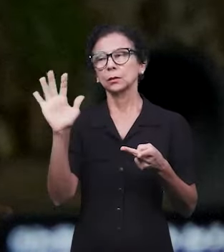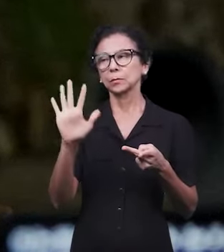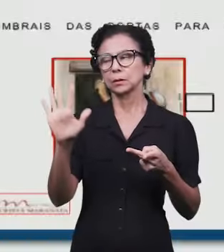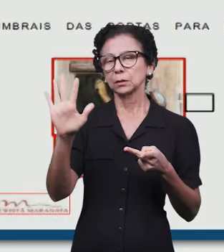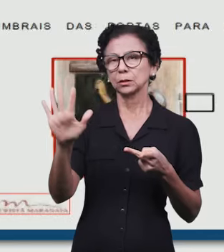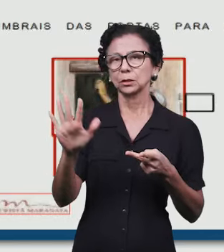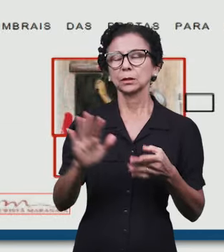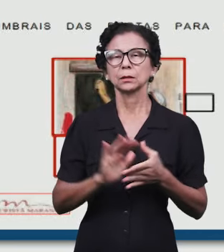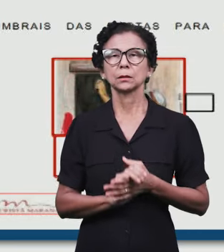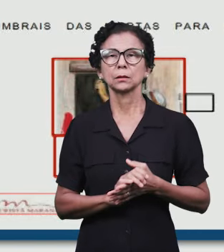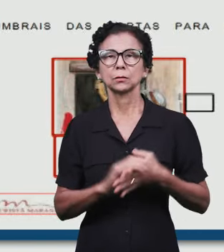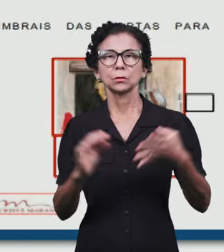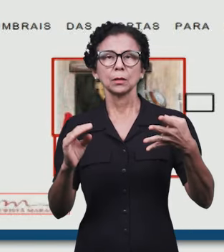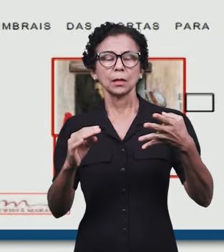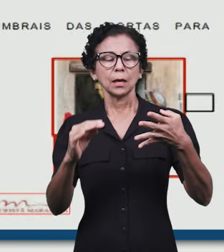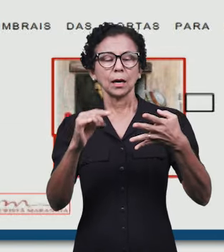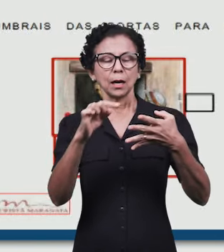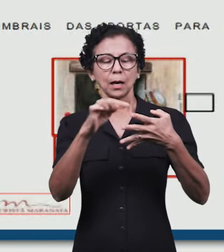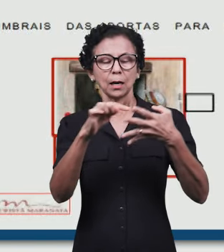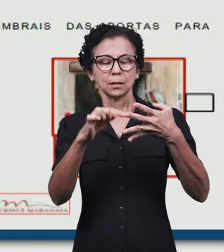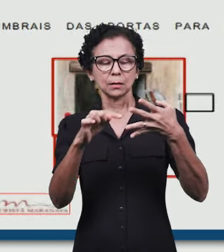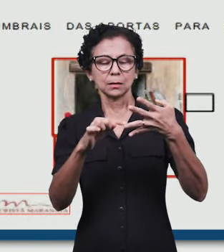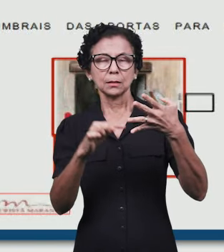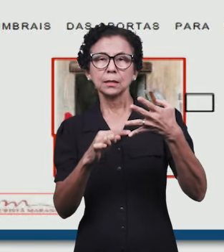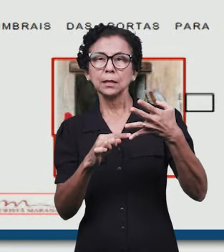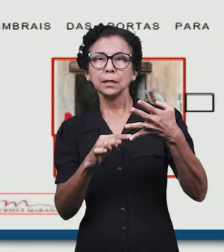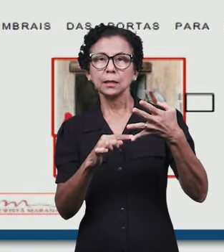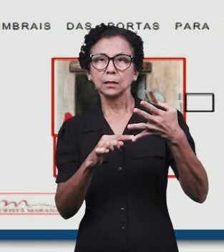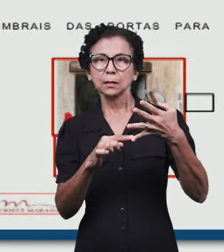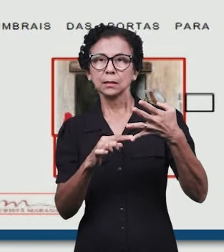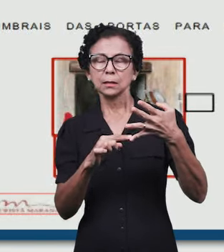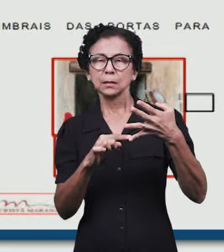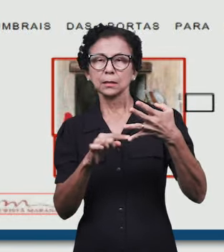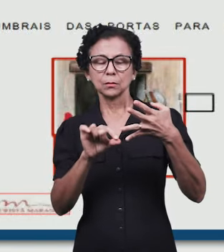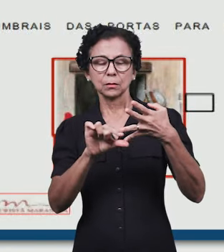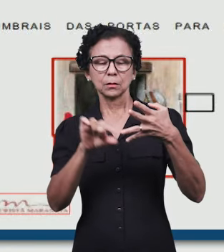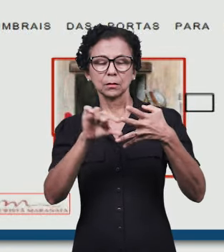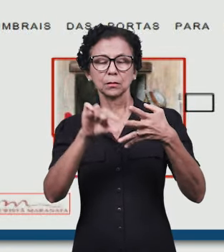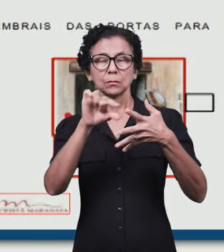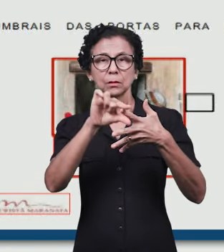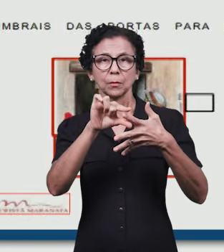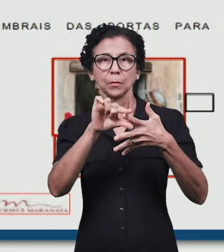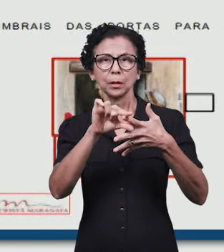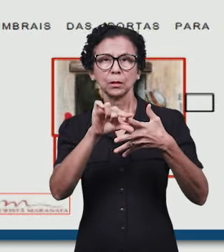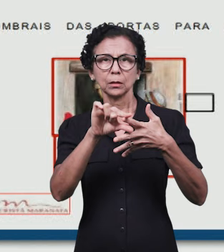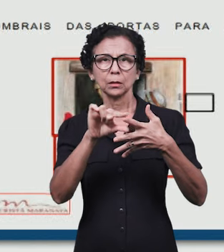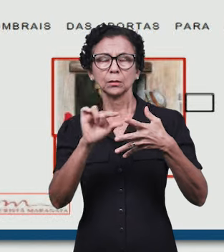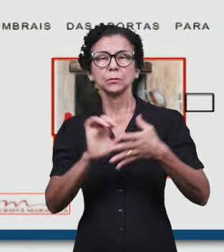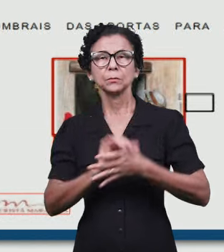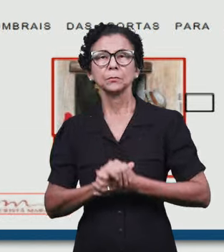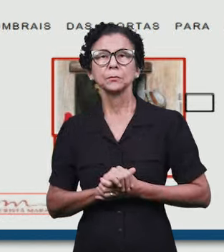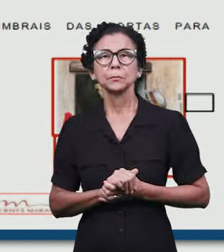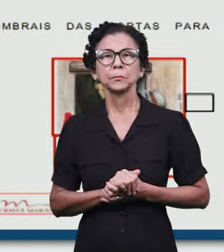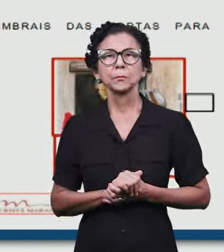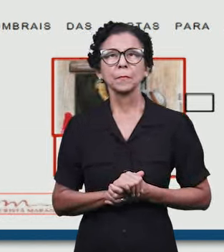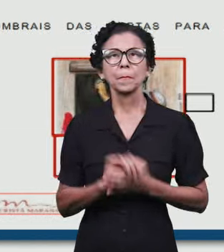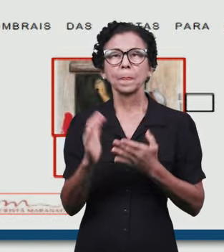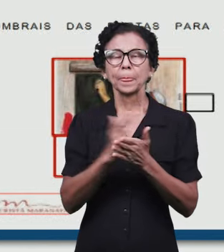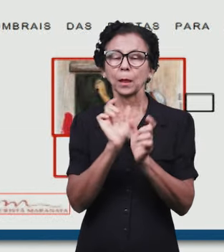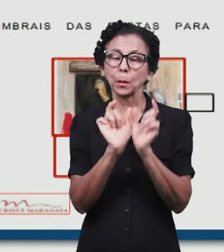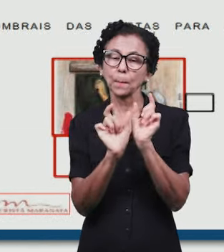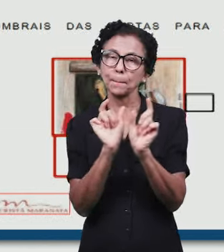cores diferentes para chamar a atenção do leitor, né? Na segunda questão, nós trouxemos